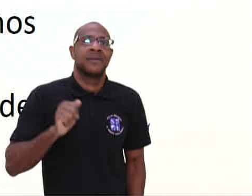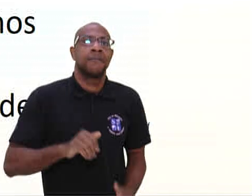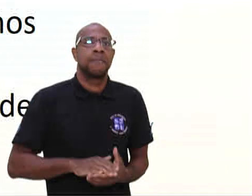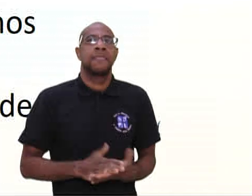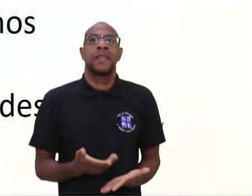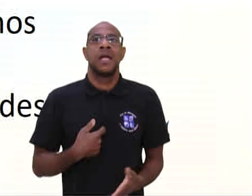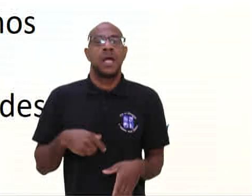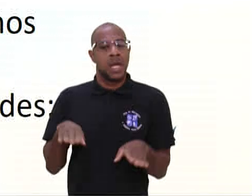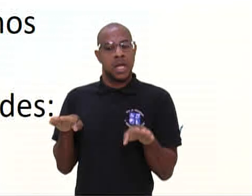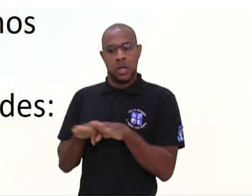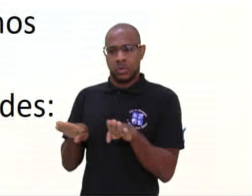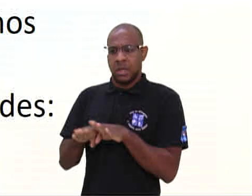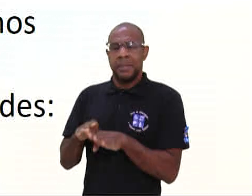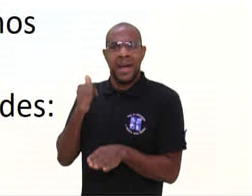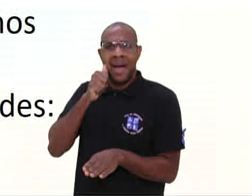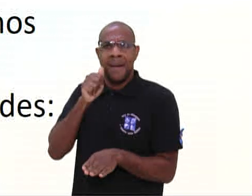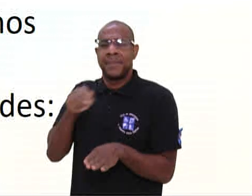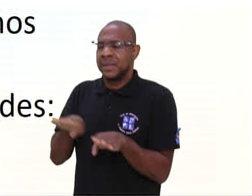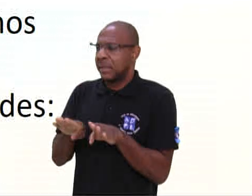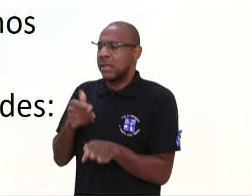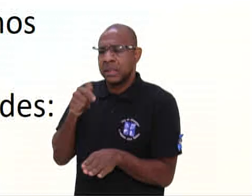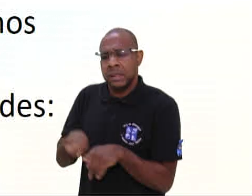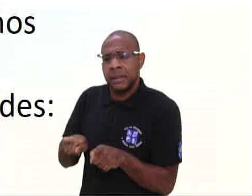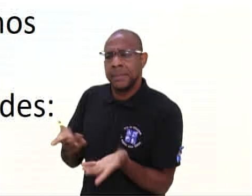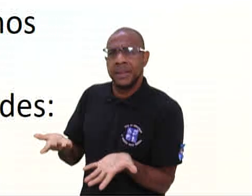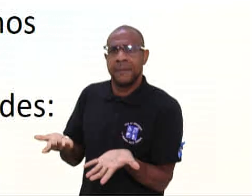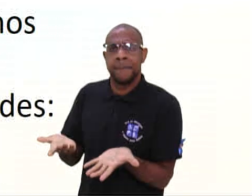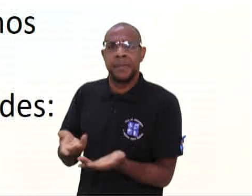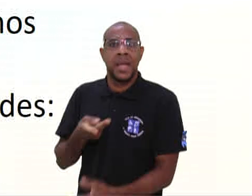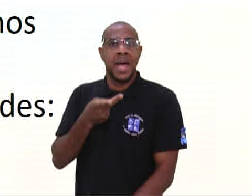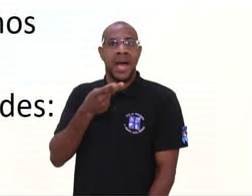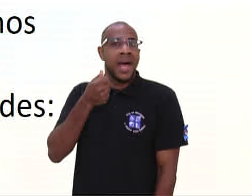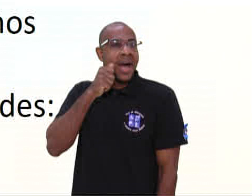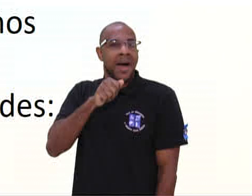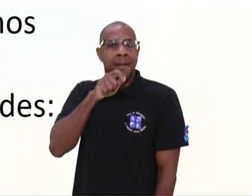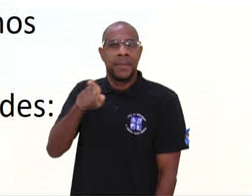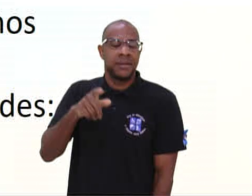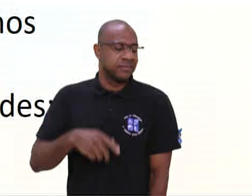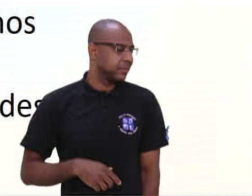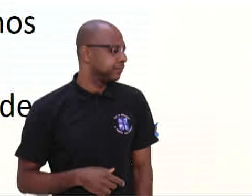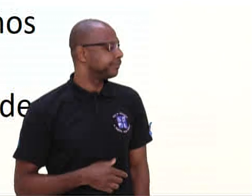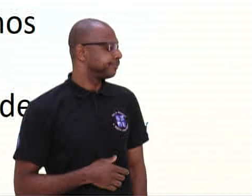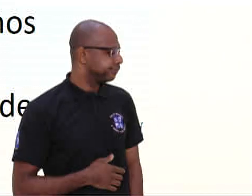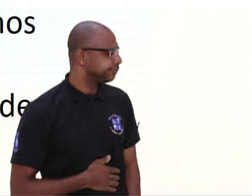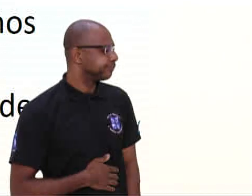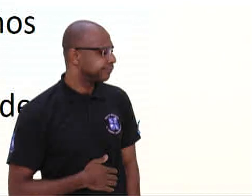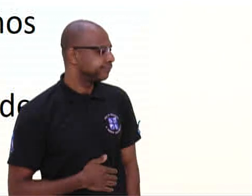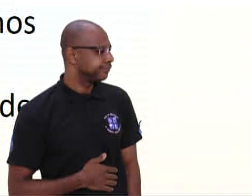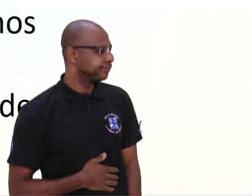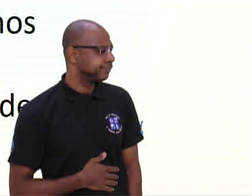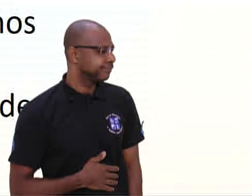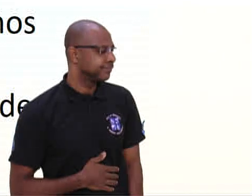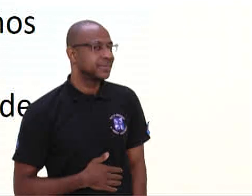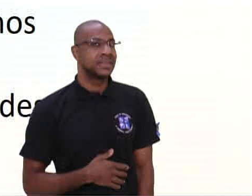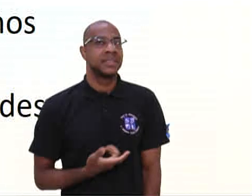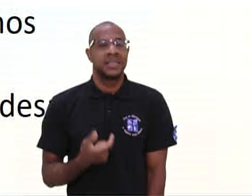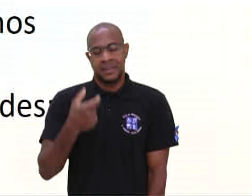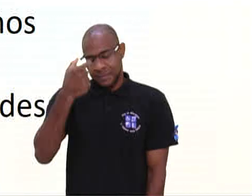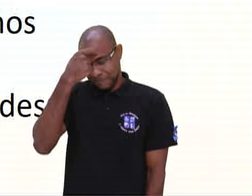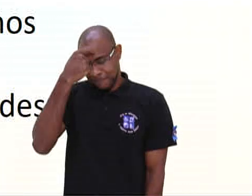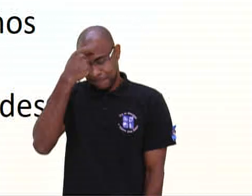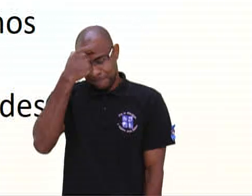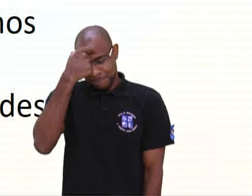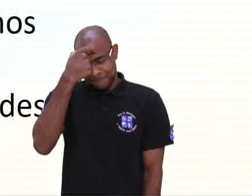Eu também, jurou a menina com ardor. A mãe, cansada, deu de ombros. Inconsciente da vida que lhe